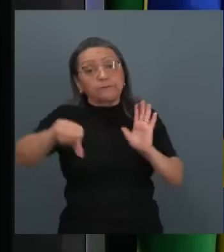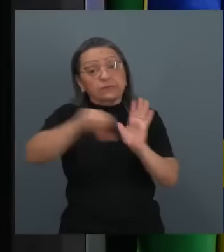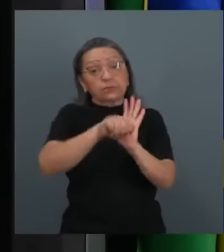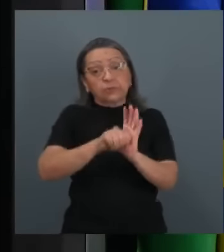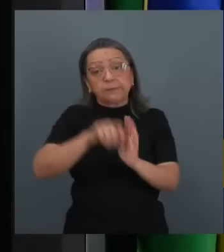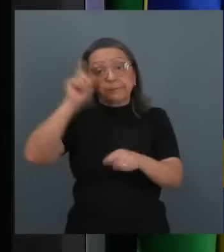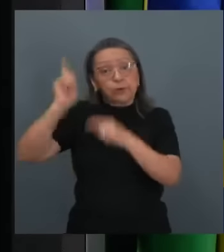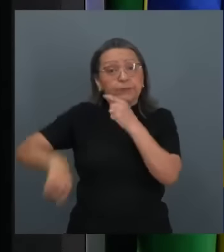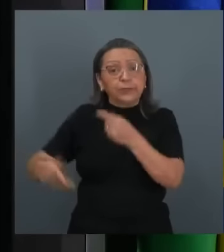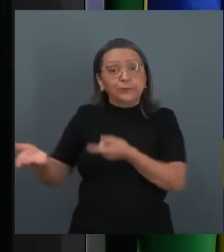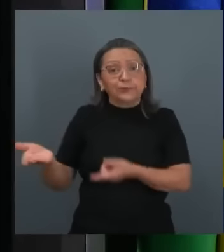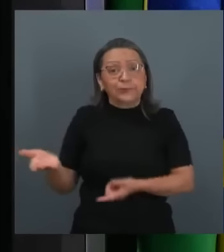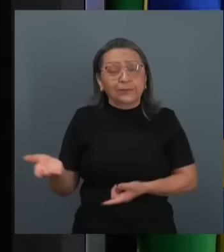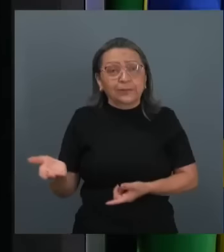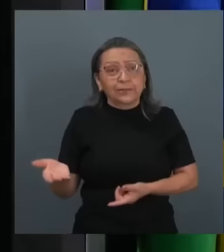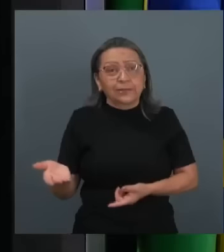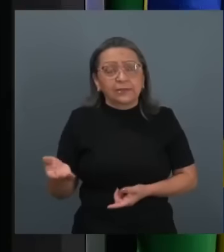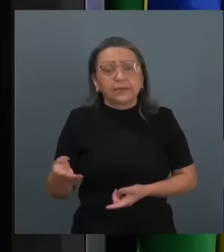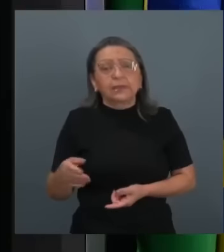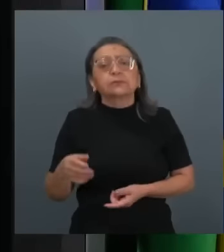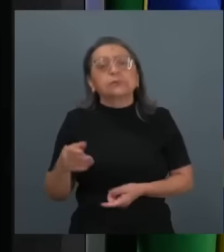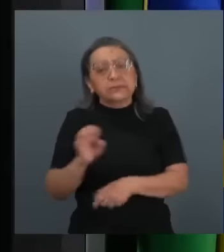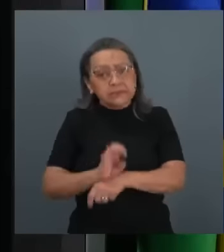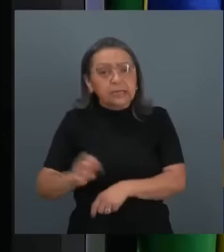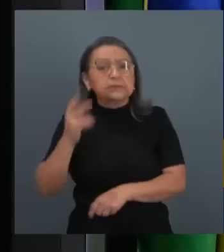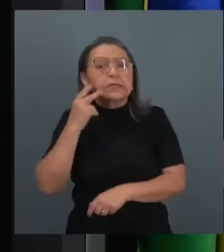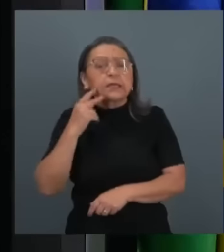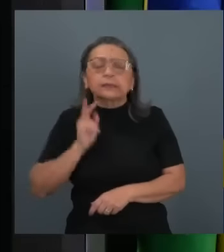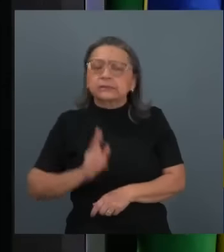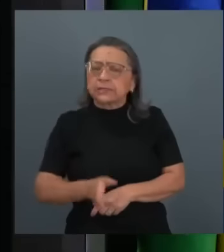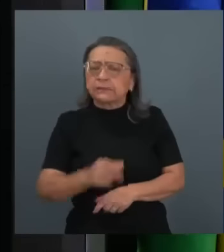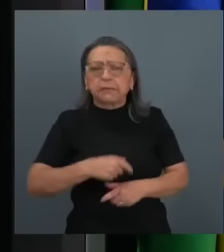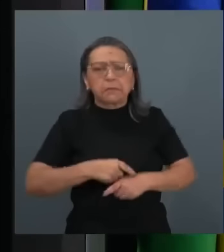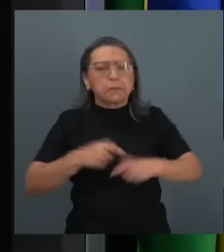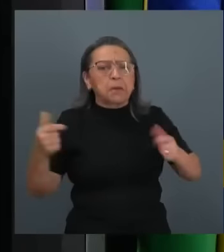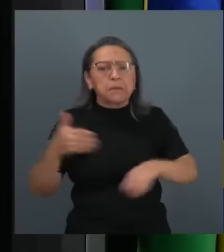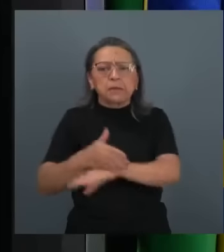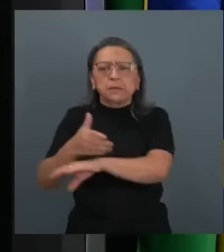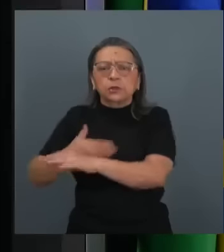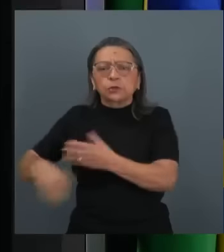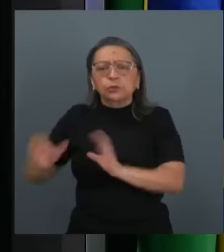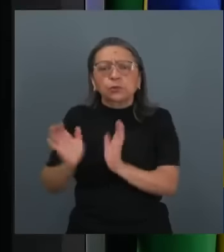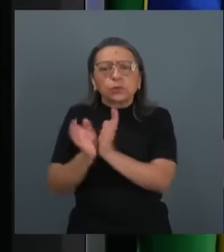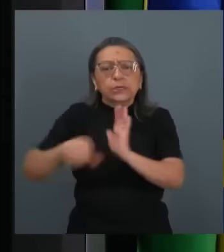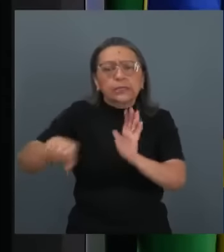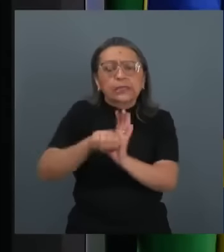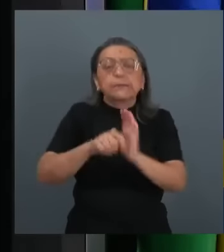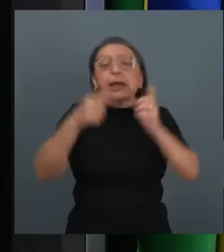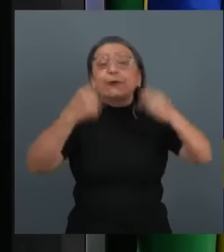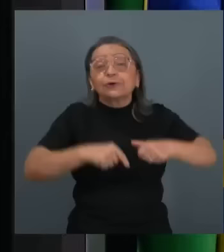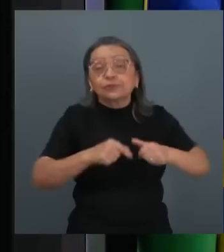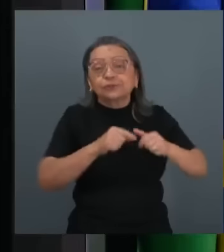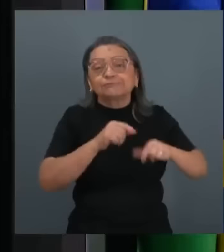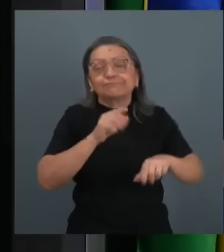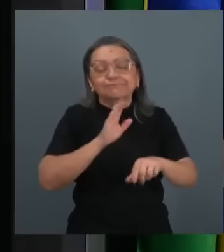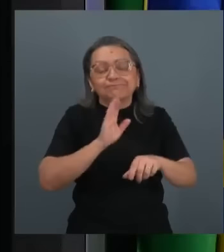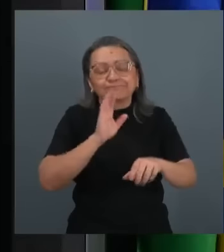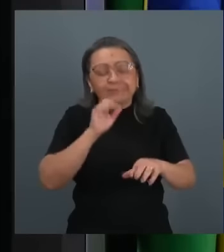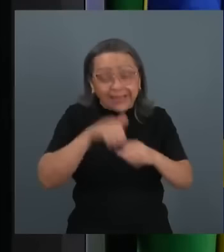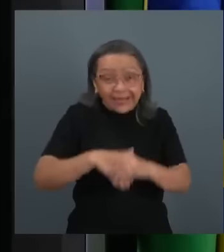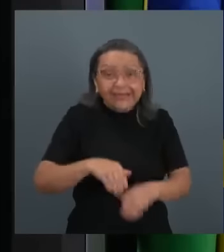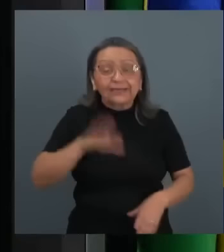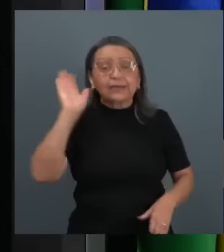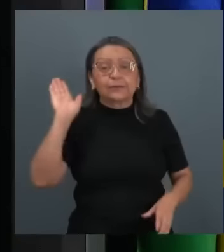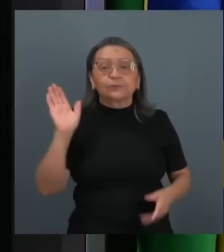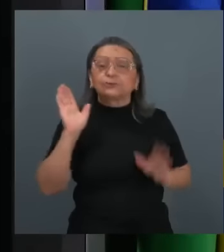pelas facções criminosas. No Ceará, é cada vez maior a participação do crime nos processos eleitorais. Chegou lá,